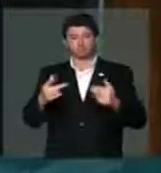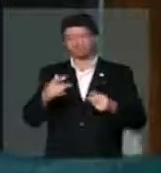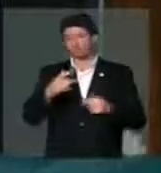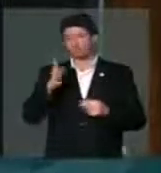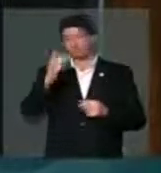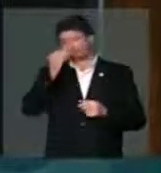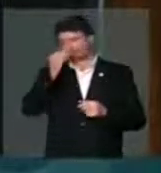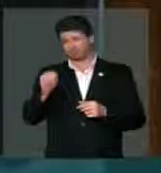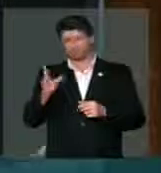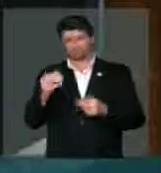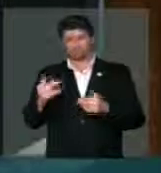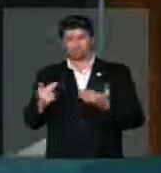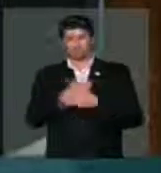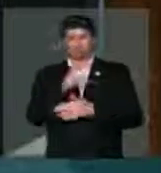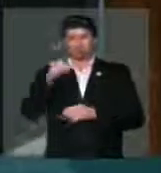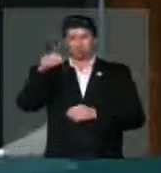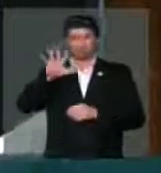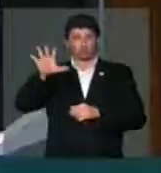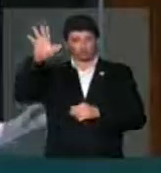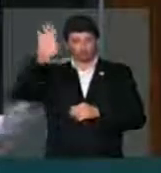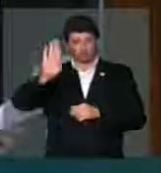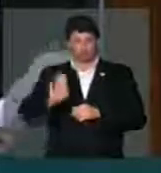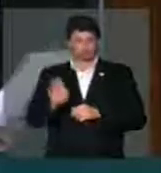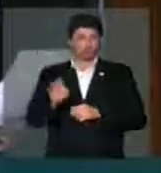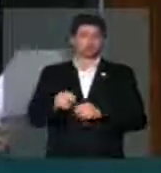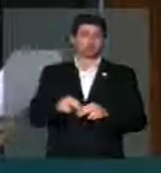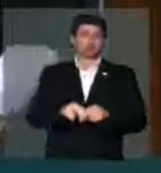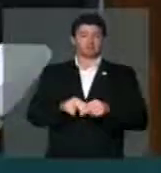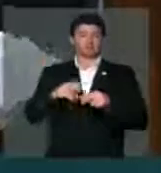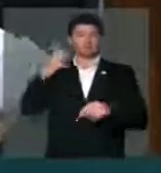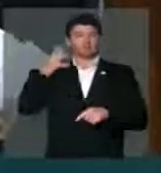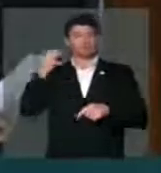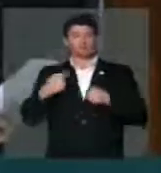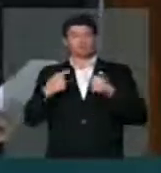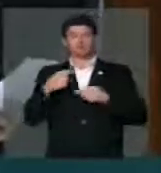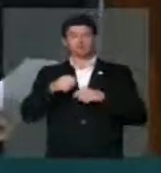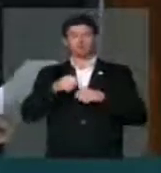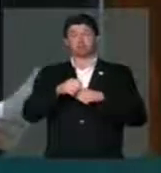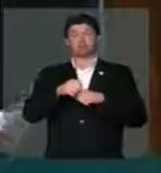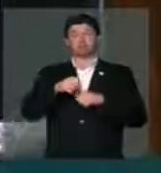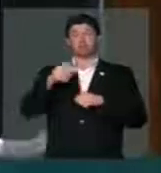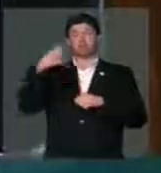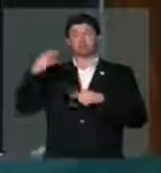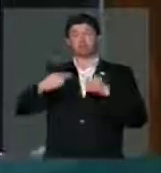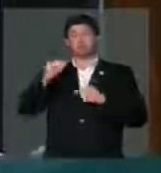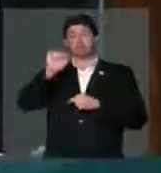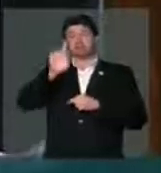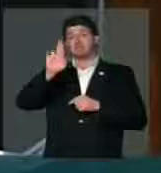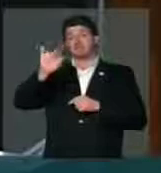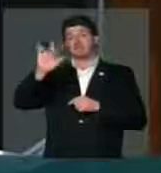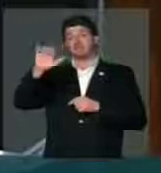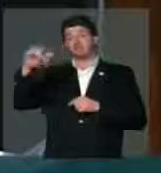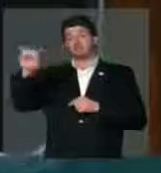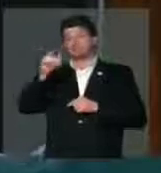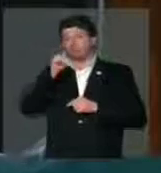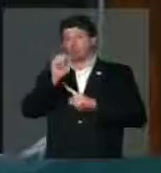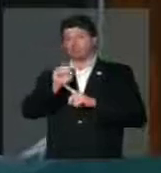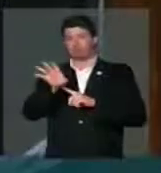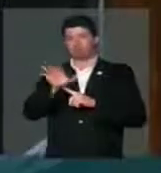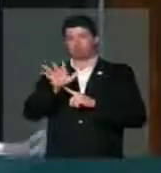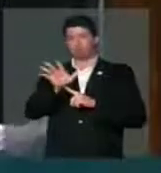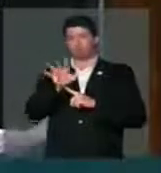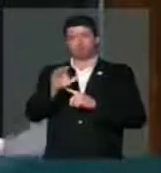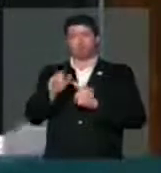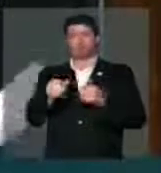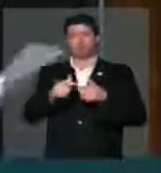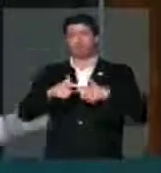esquecida, principalmente no Nordeste brasileiro, com relação às políticas de irrigação. Há mais de 10 anos que não se faz, que não se